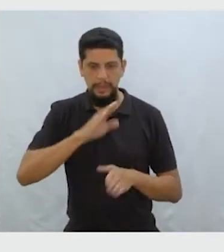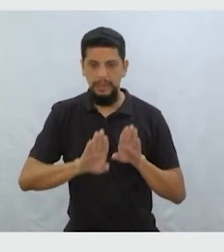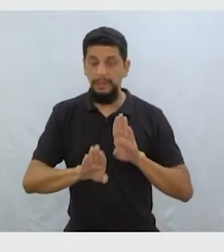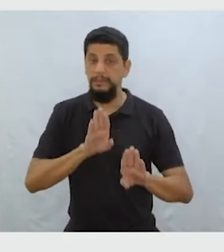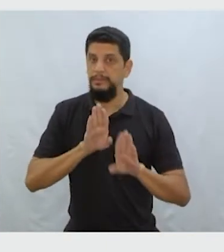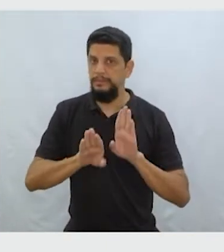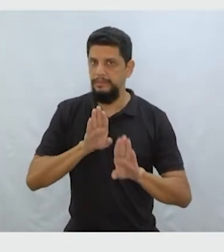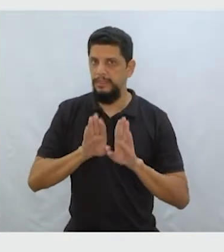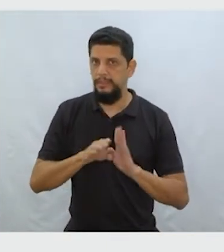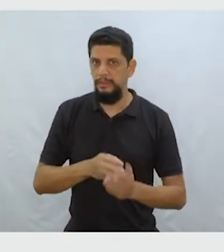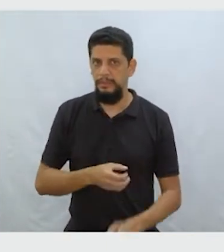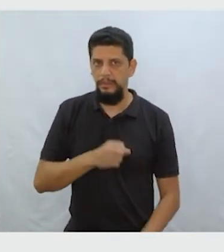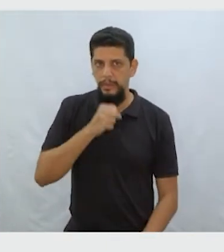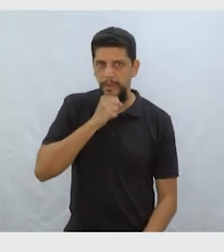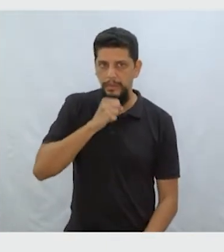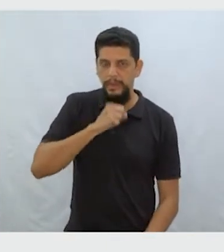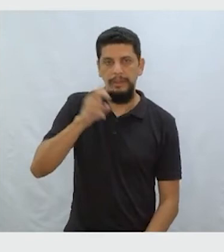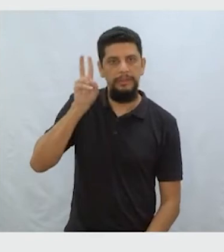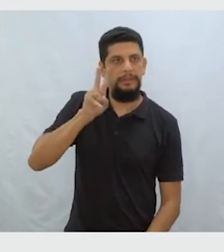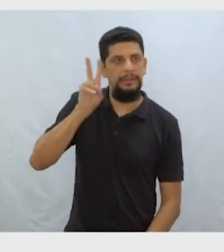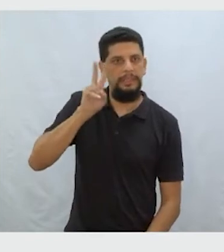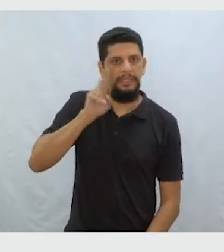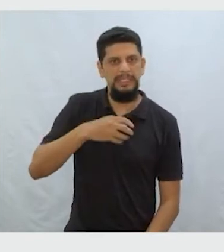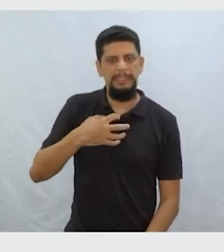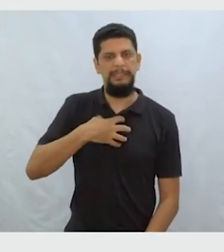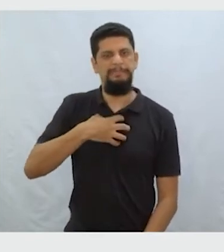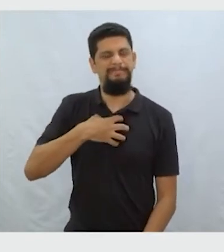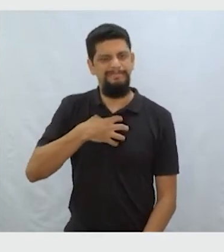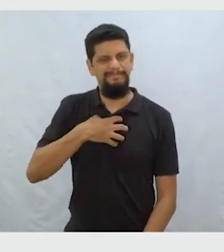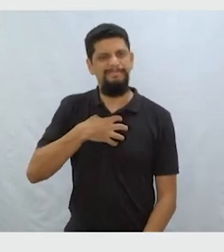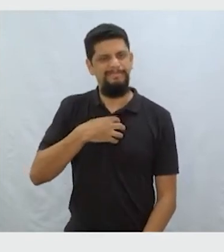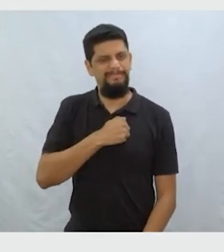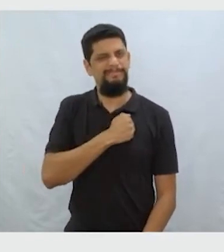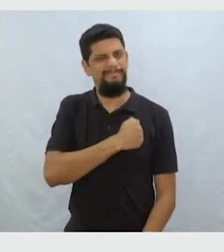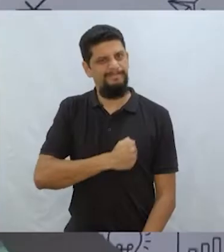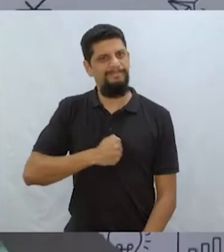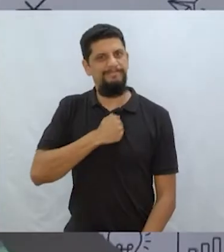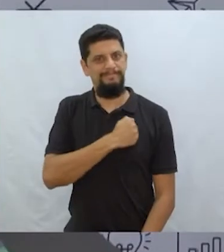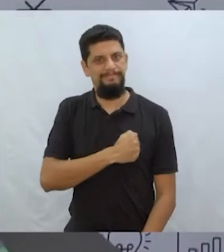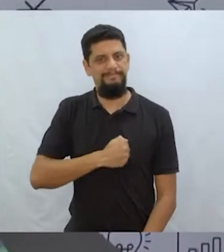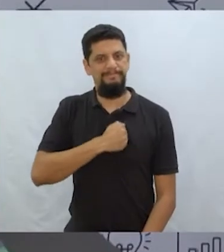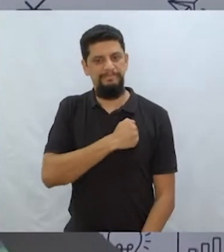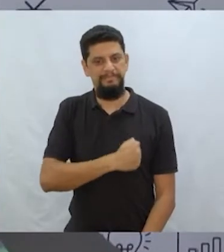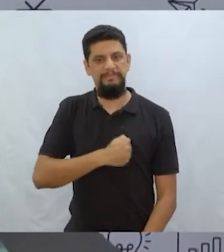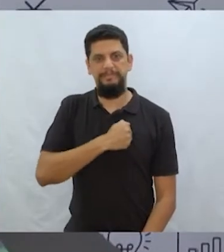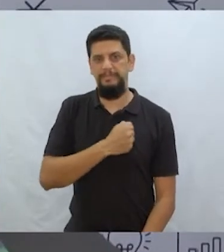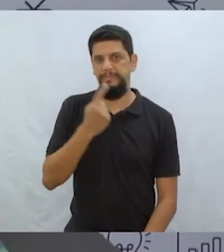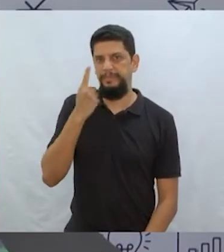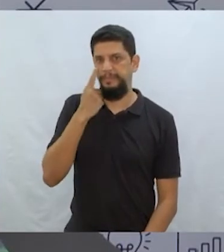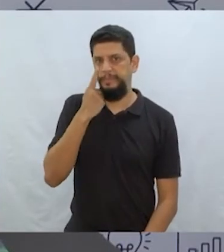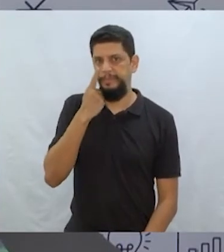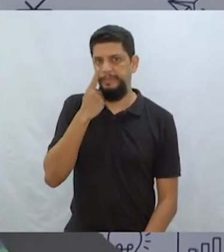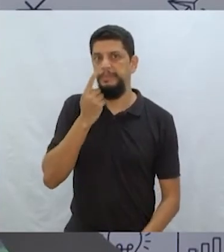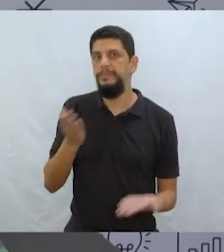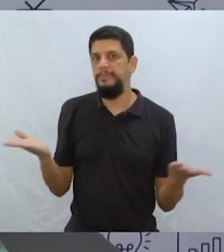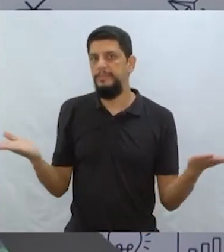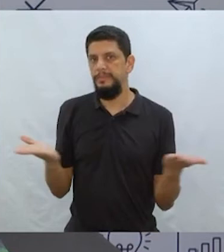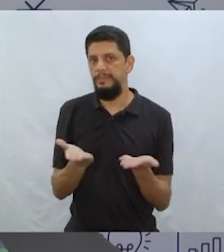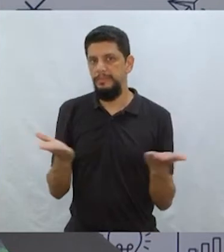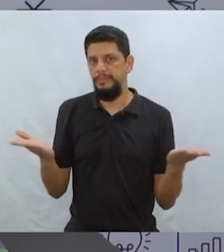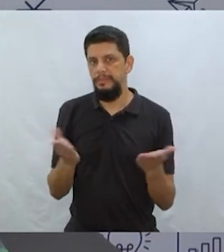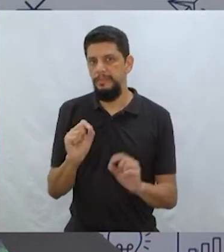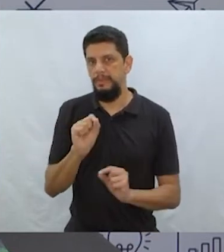vez em quando o bisavô lembrava tô sentindo falta Olha só E